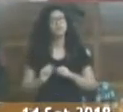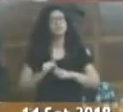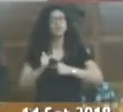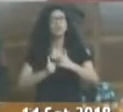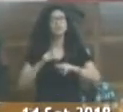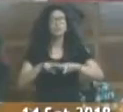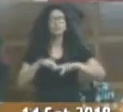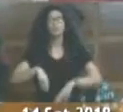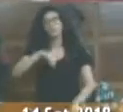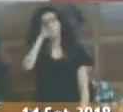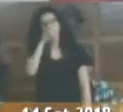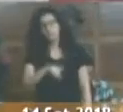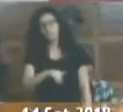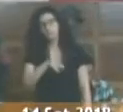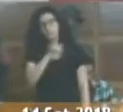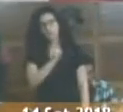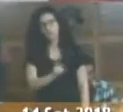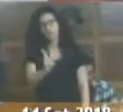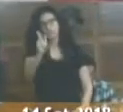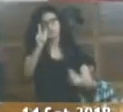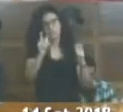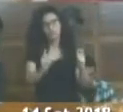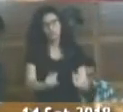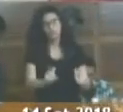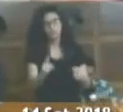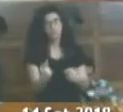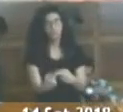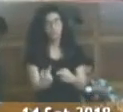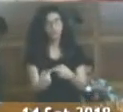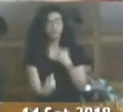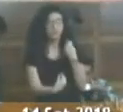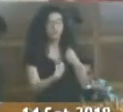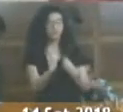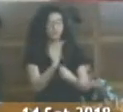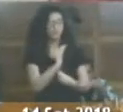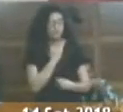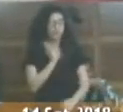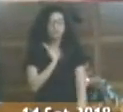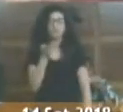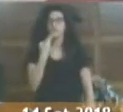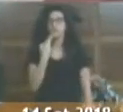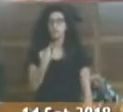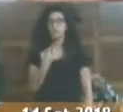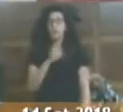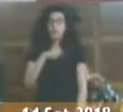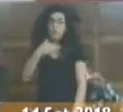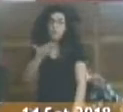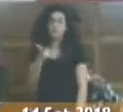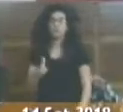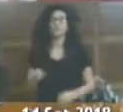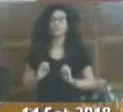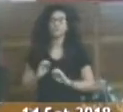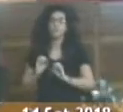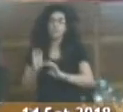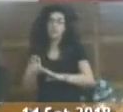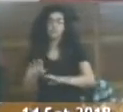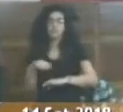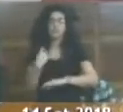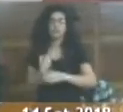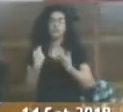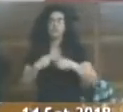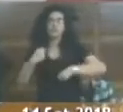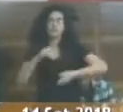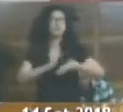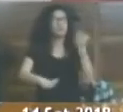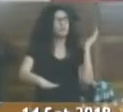pelo direito à permanência no território, porque, como a nossa amiga aqui falou, quando não tem educação, a gente tem que sair para